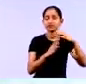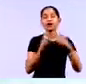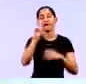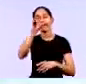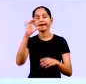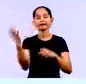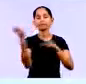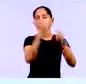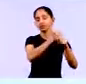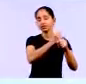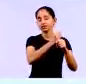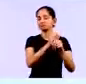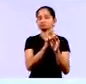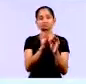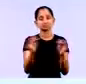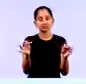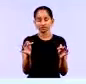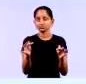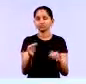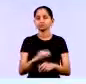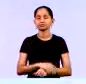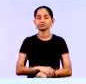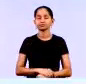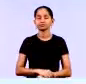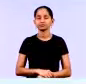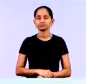três peças orçamentárias.